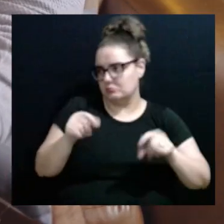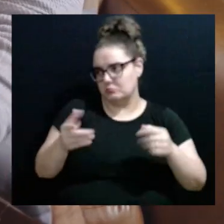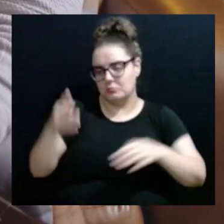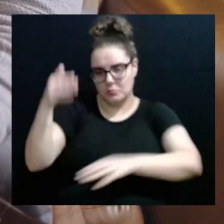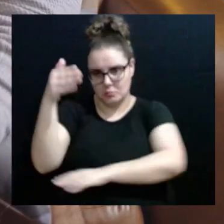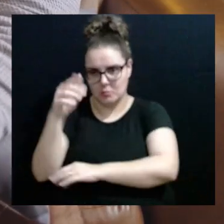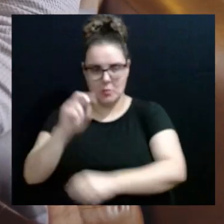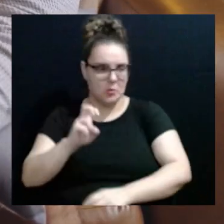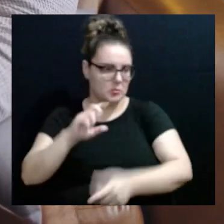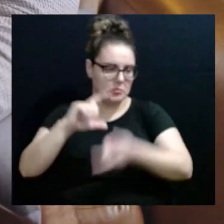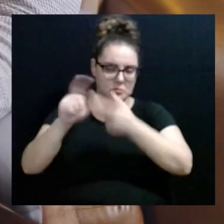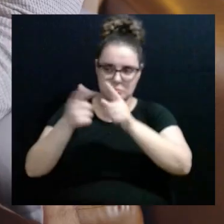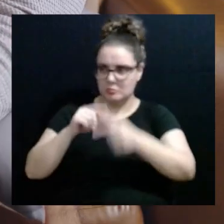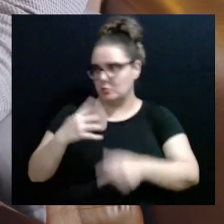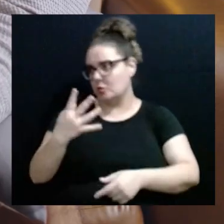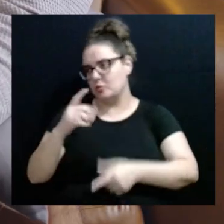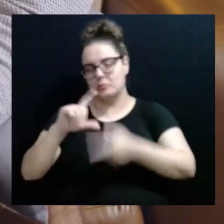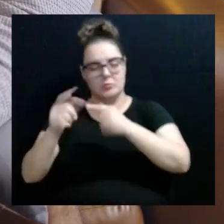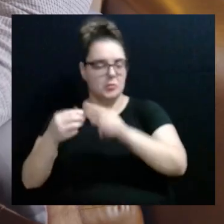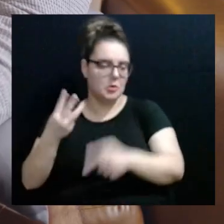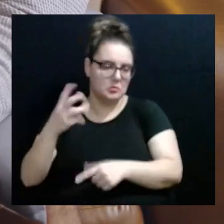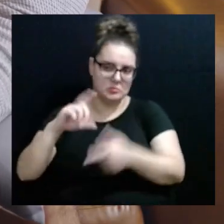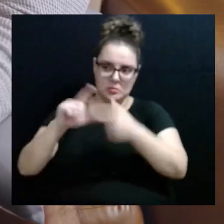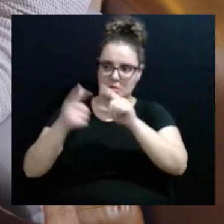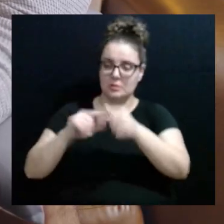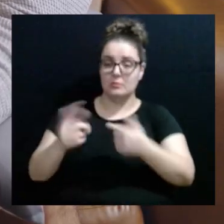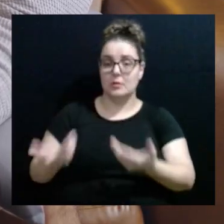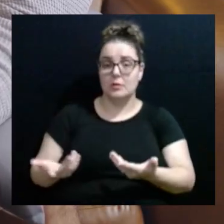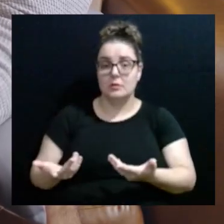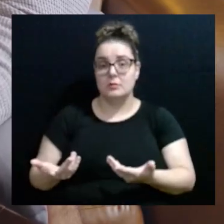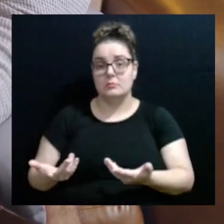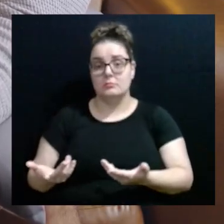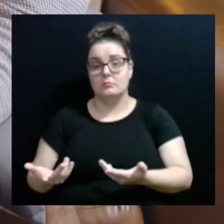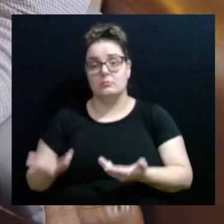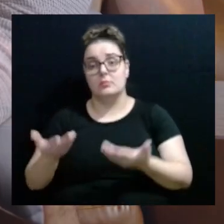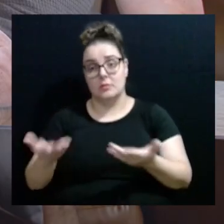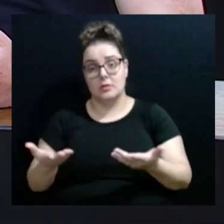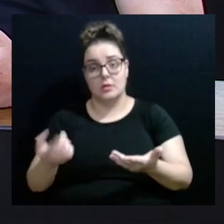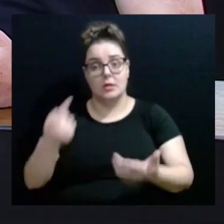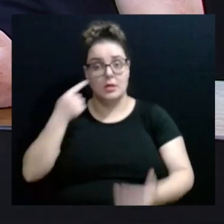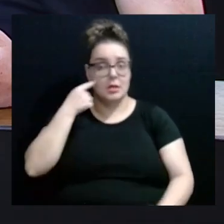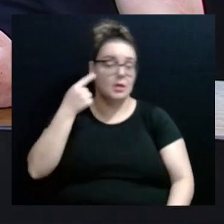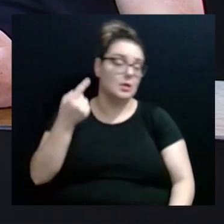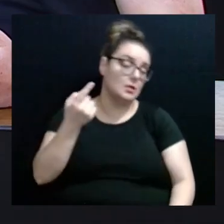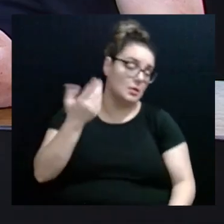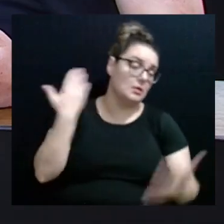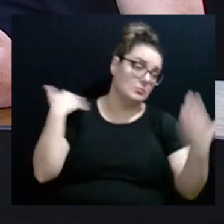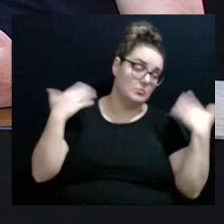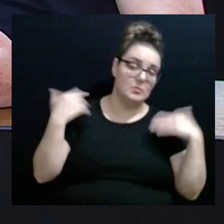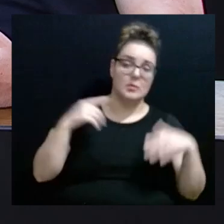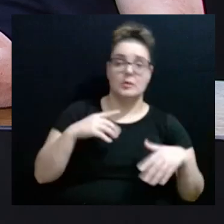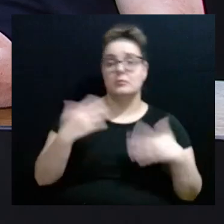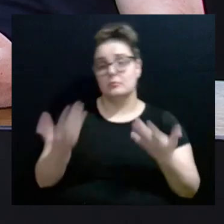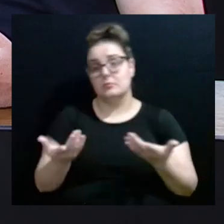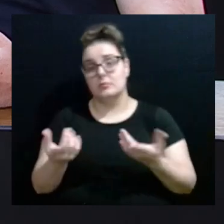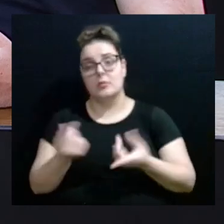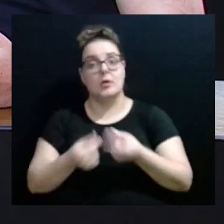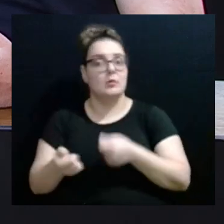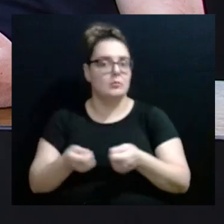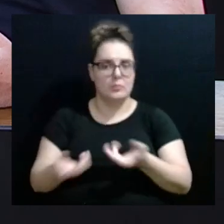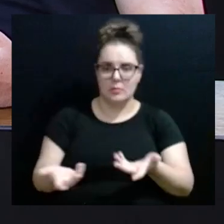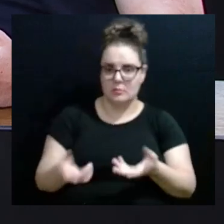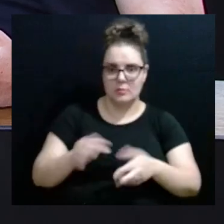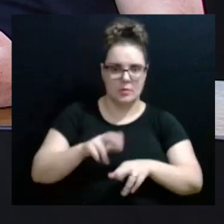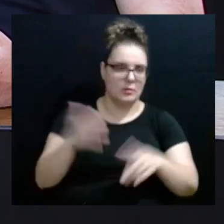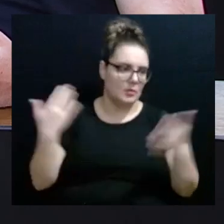então você escolhe o hotel 5 estrelas, ou 4 ou 3, né? E aí a questão de passeios, já que não é então você